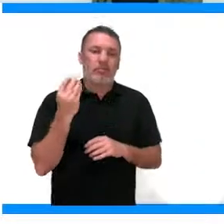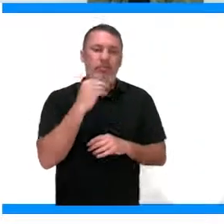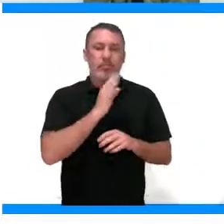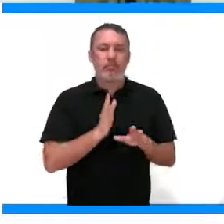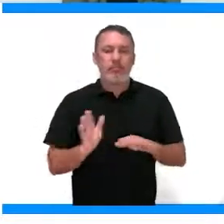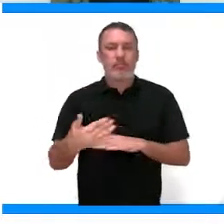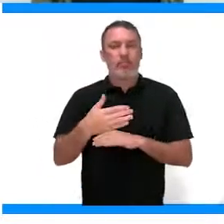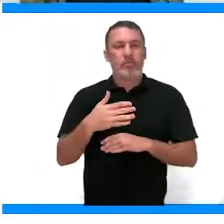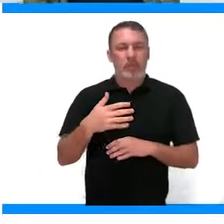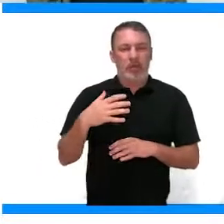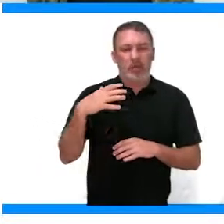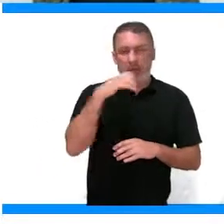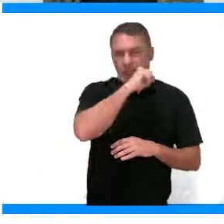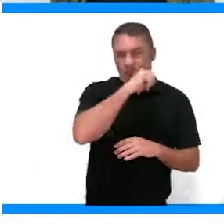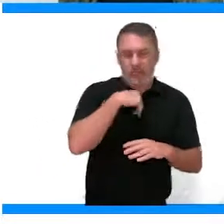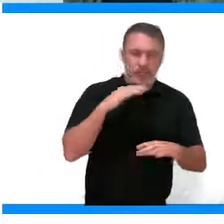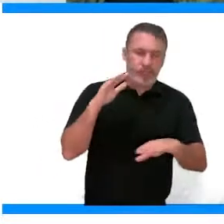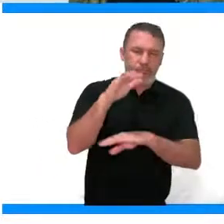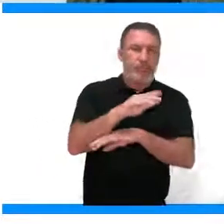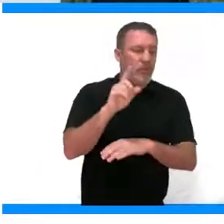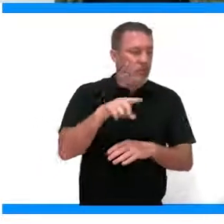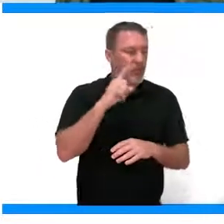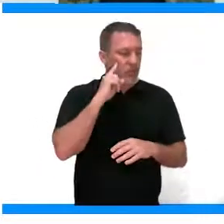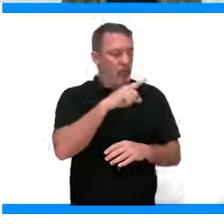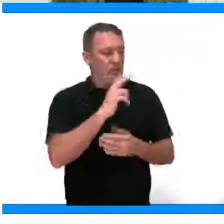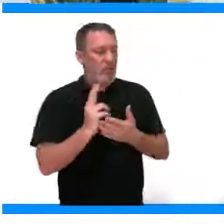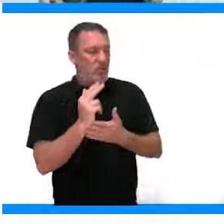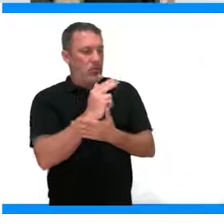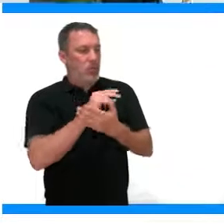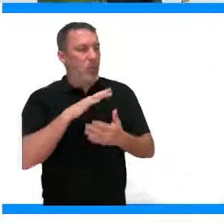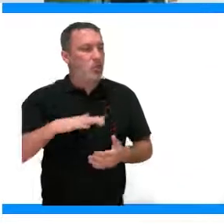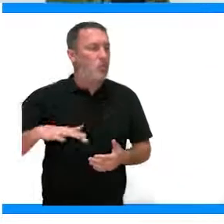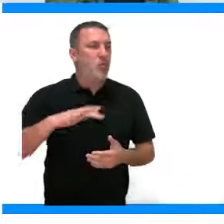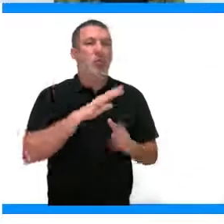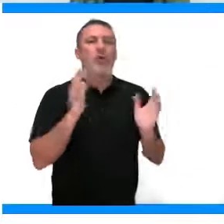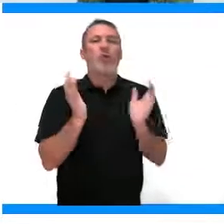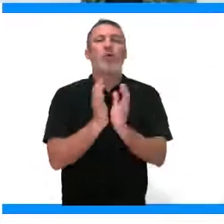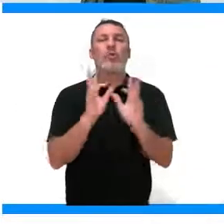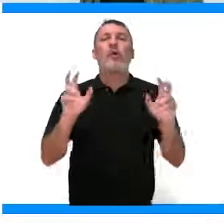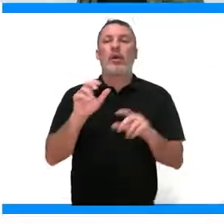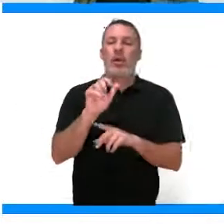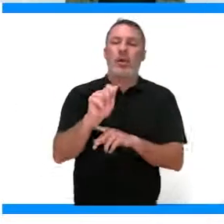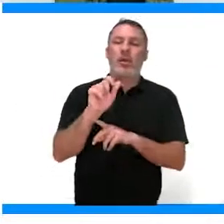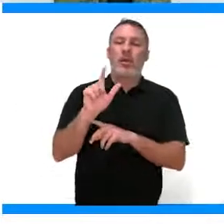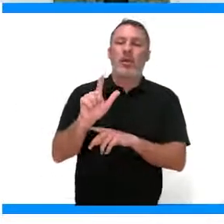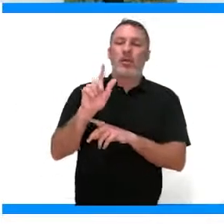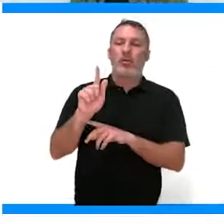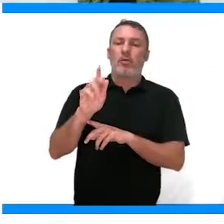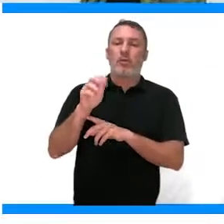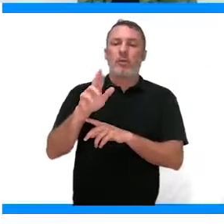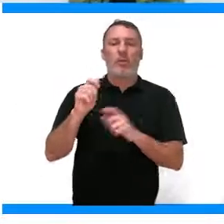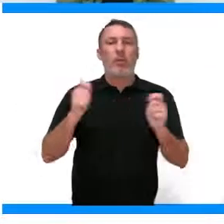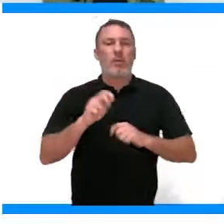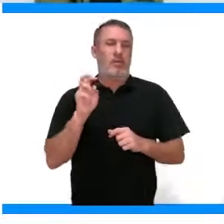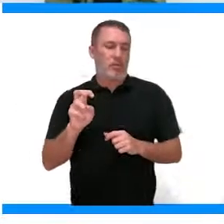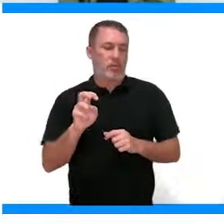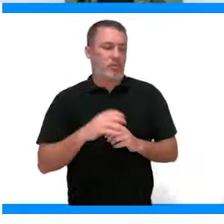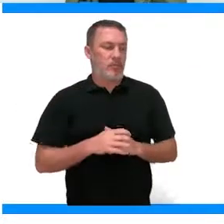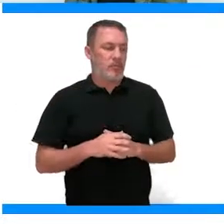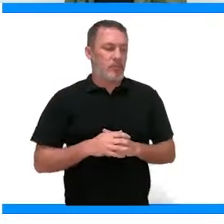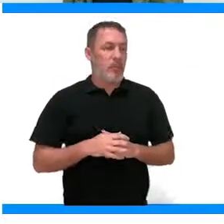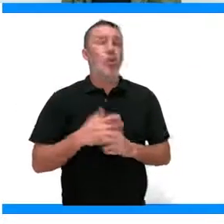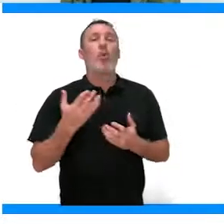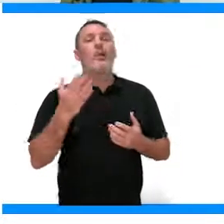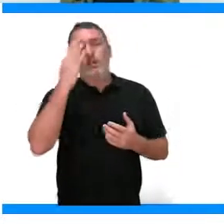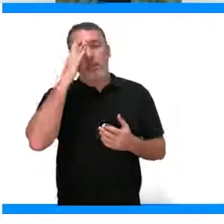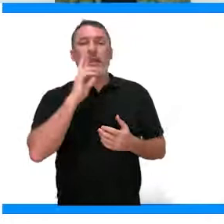que o X aqui é moleza. Vamos hackear esse X aí. Toda a parte de álgebra vai aparecer na competência 5, funções e gráficos.